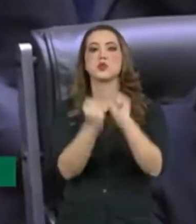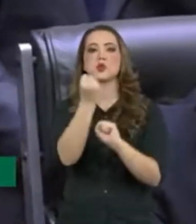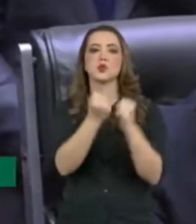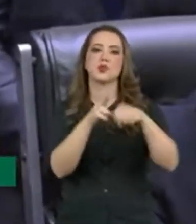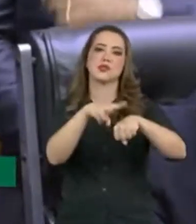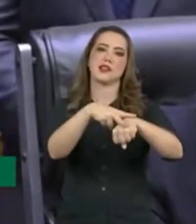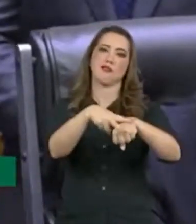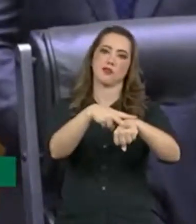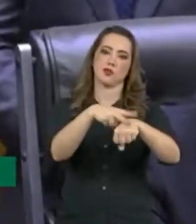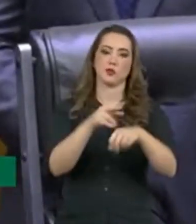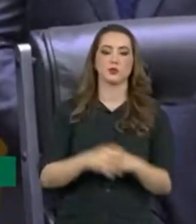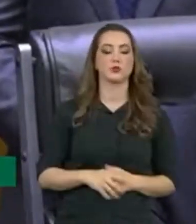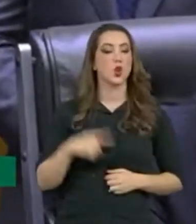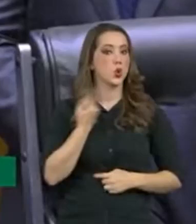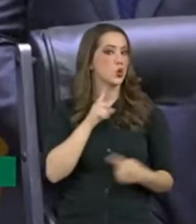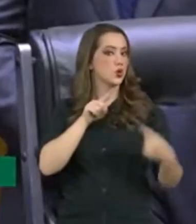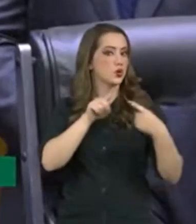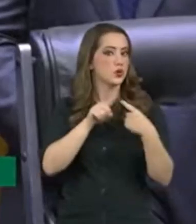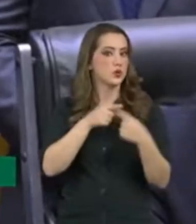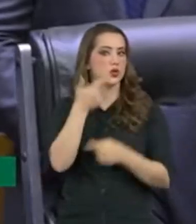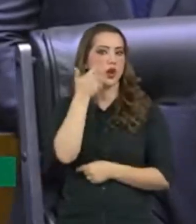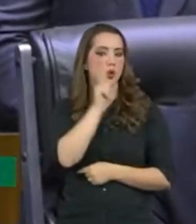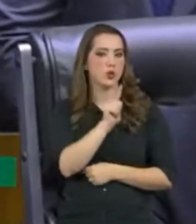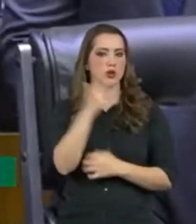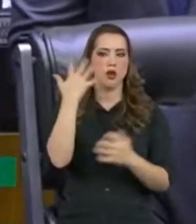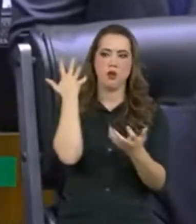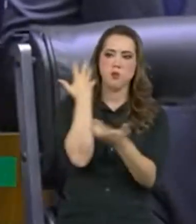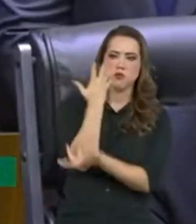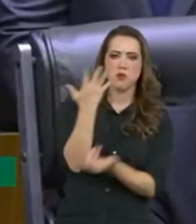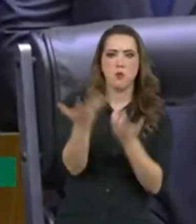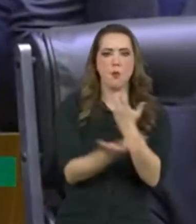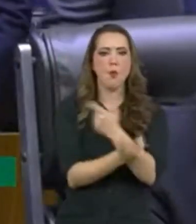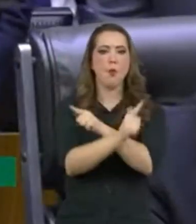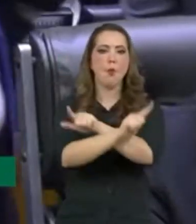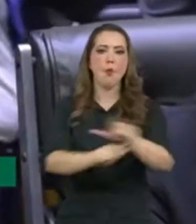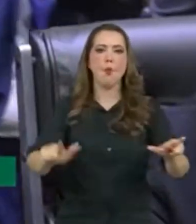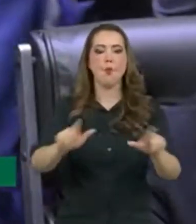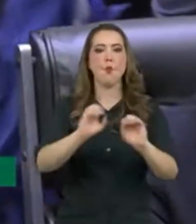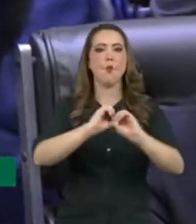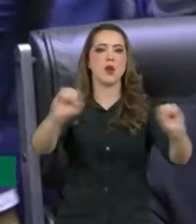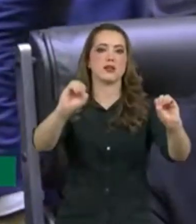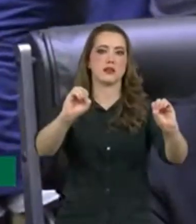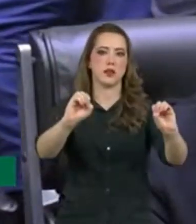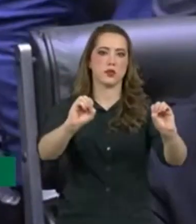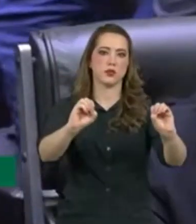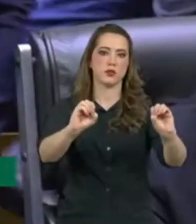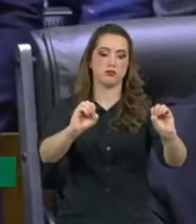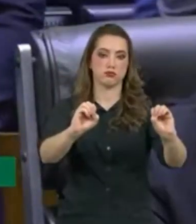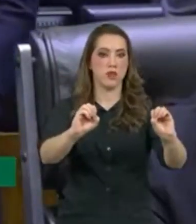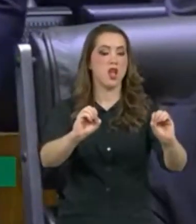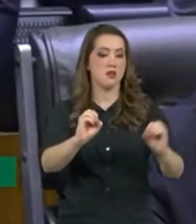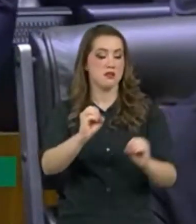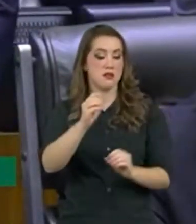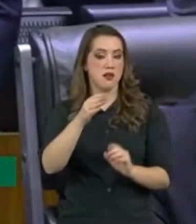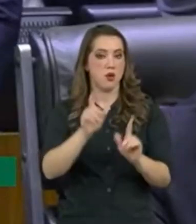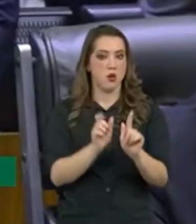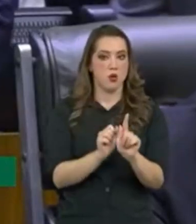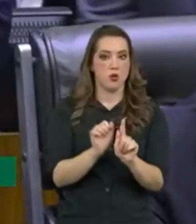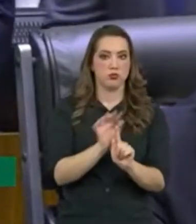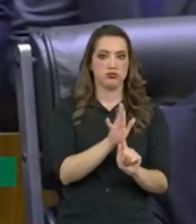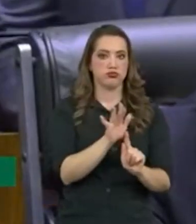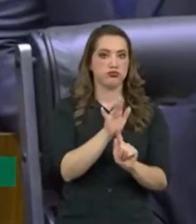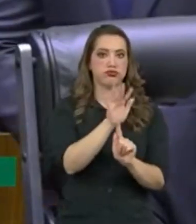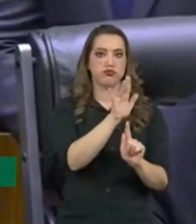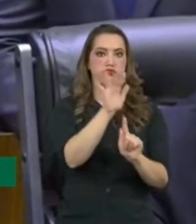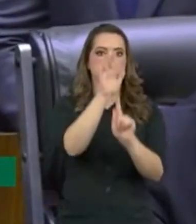Nossa meta é alcançar o desmatamento zero na Amazônia, a emissão zero de gás de efeito estufa na